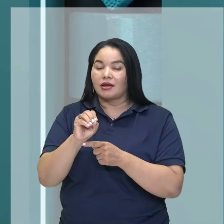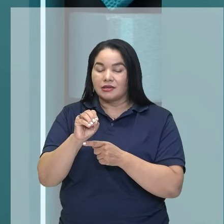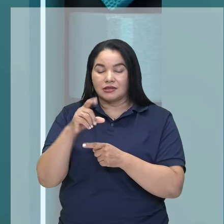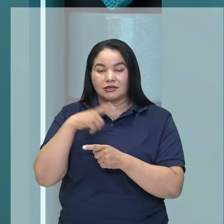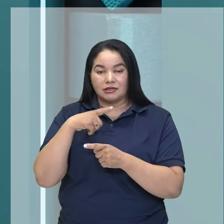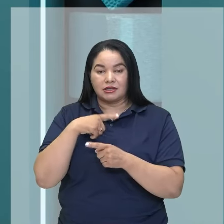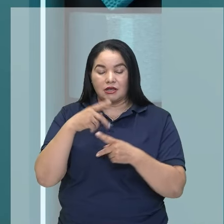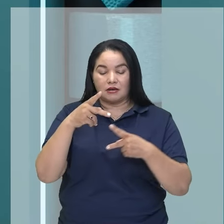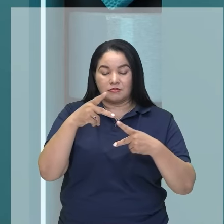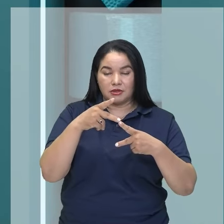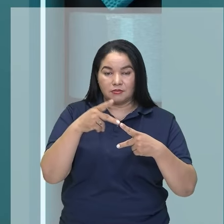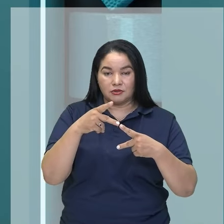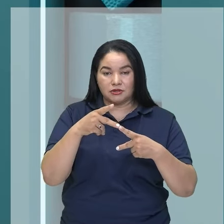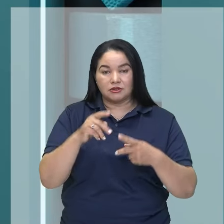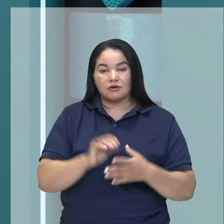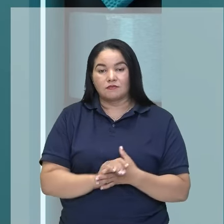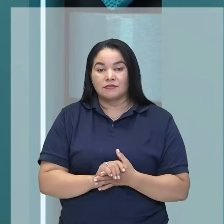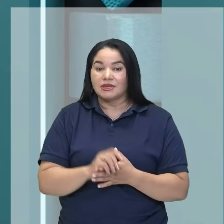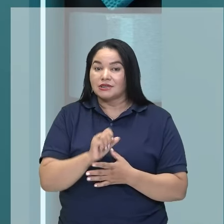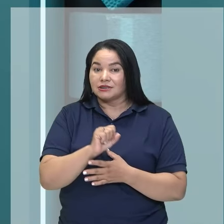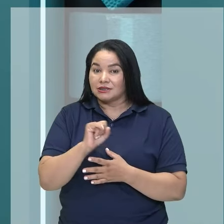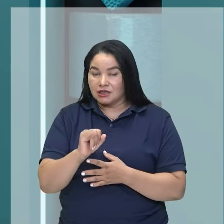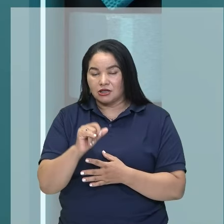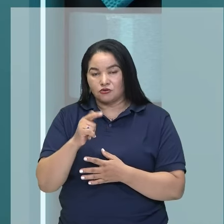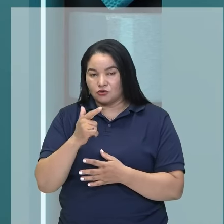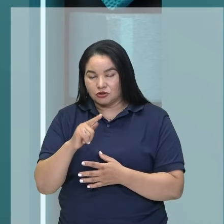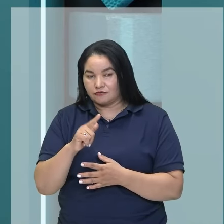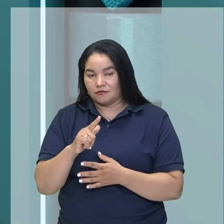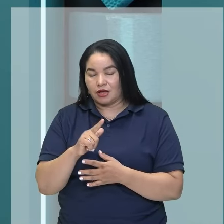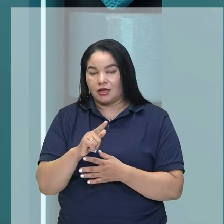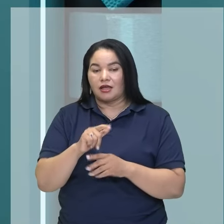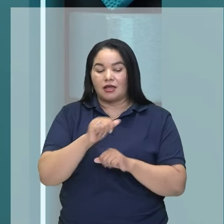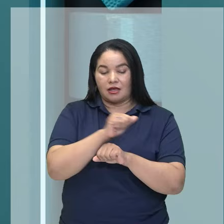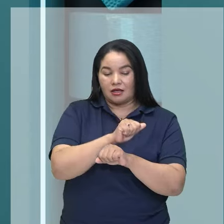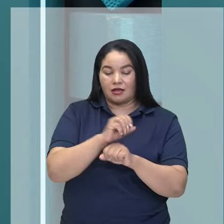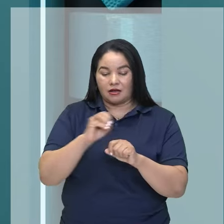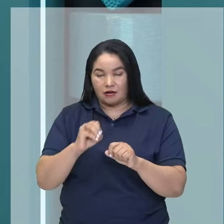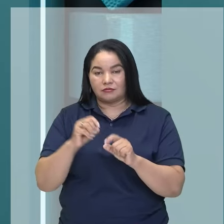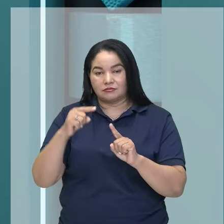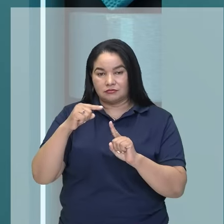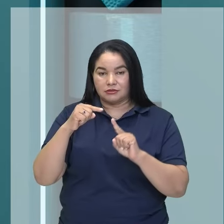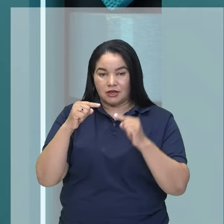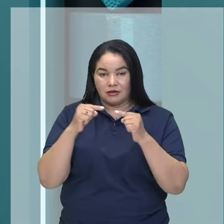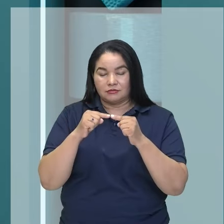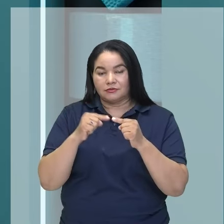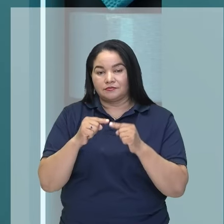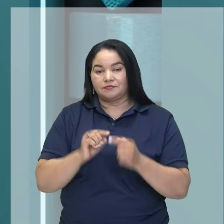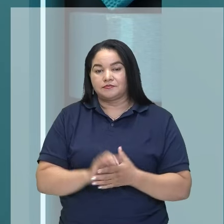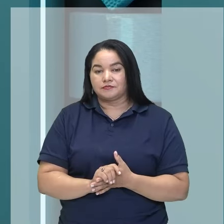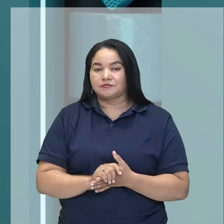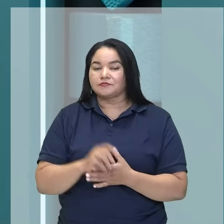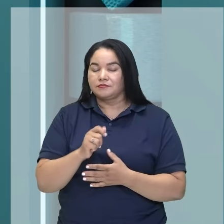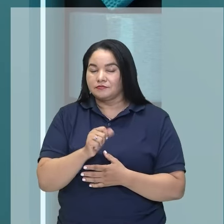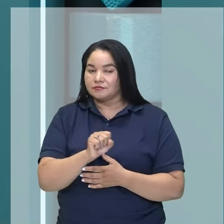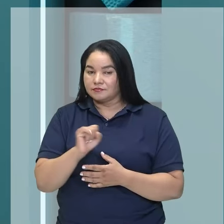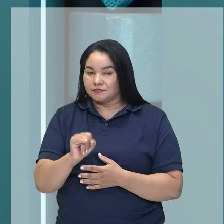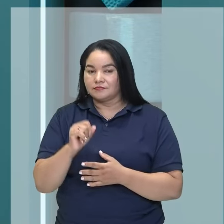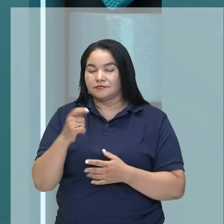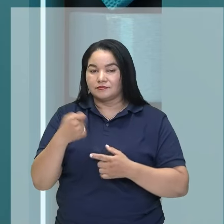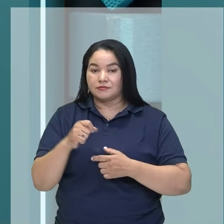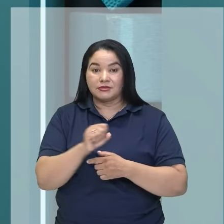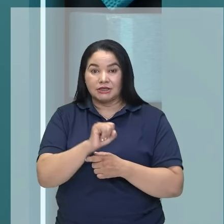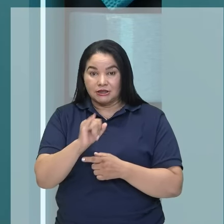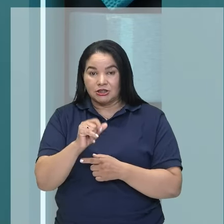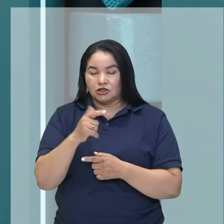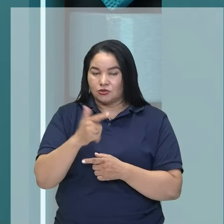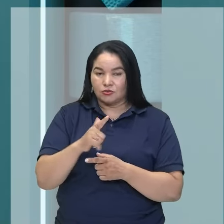uma preposição. E na forma do masculino, do feminino, perdão, aí a gente tem que ter a crase